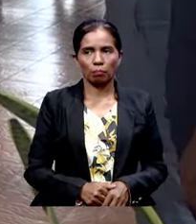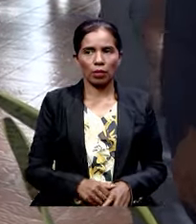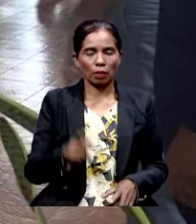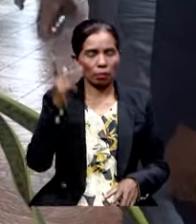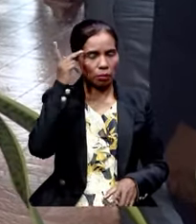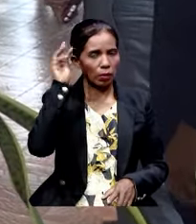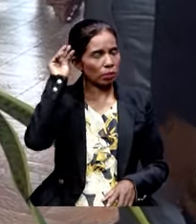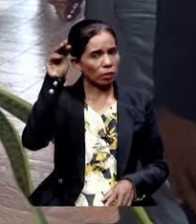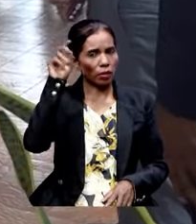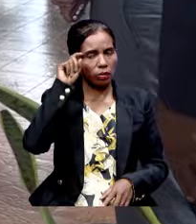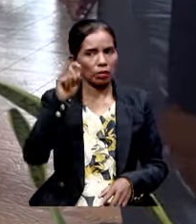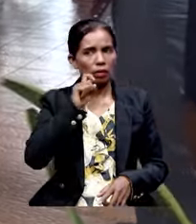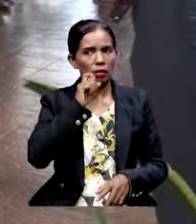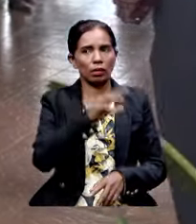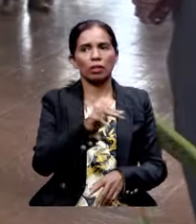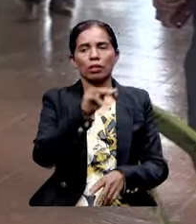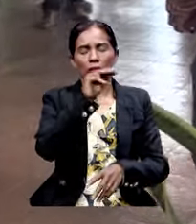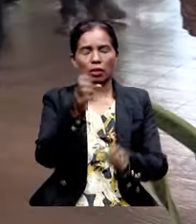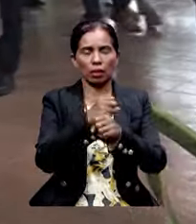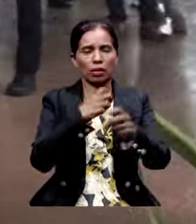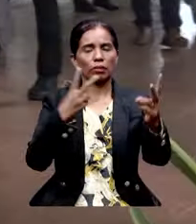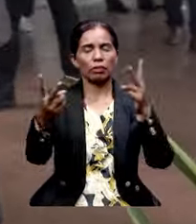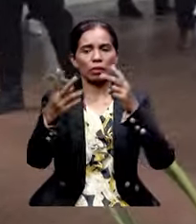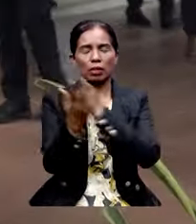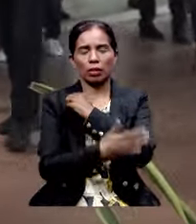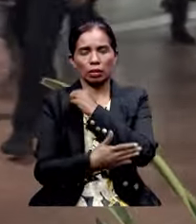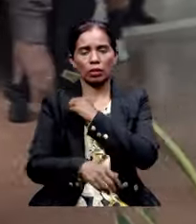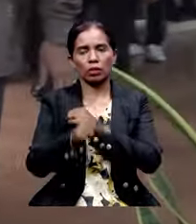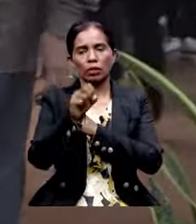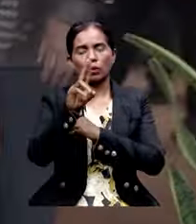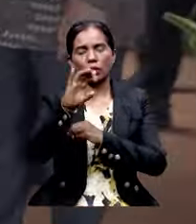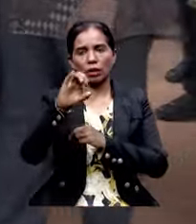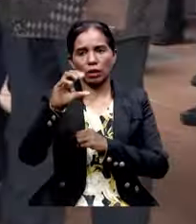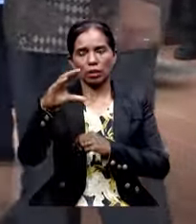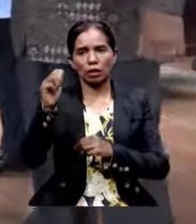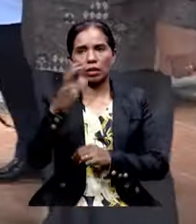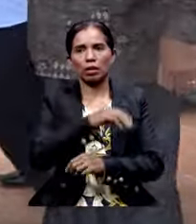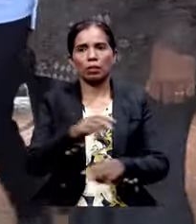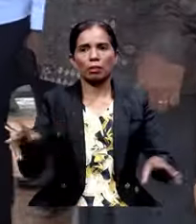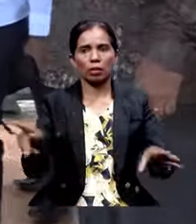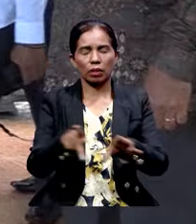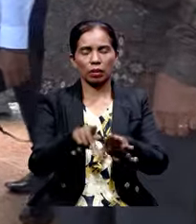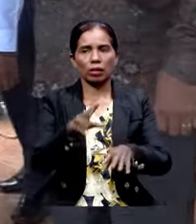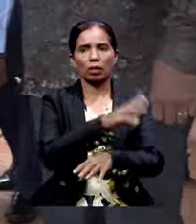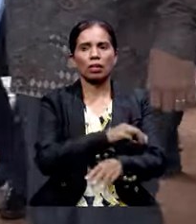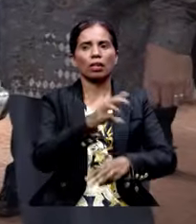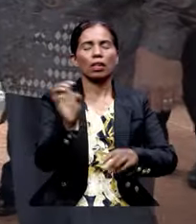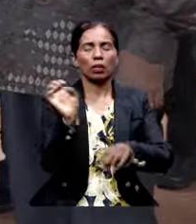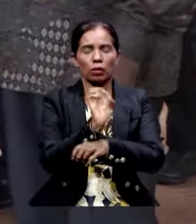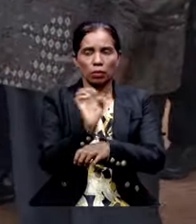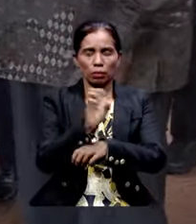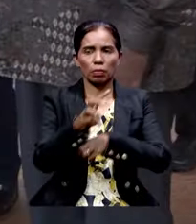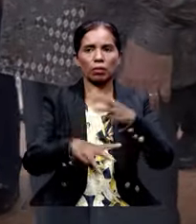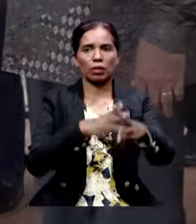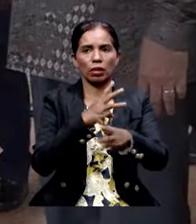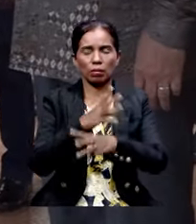Primeiro-ministro Kairala Sanano Guzmão, segunda neha la viagem para a nação Suíça, onde participa do Fórum Econômico Mundial Badala Limanulo